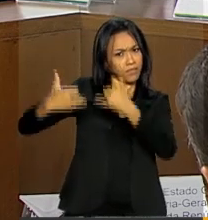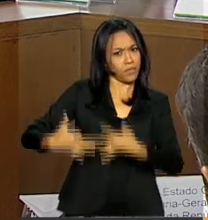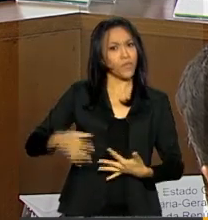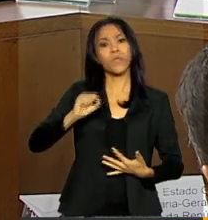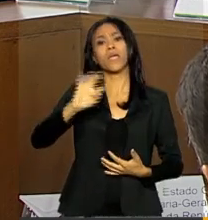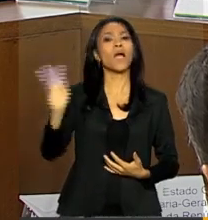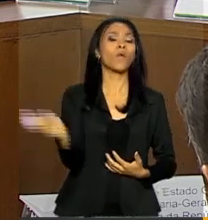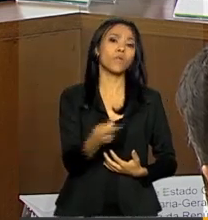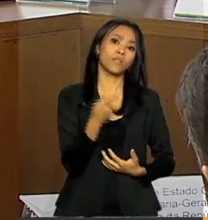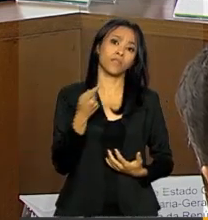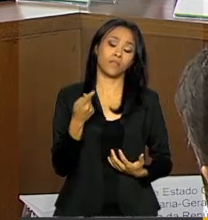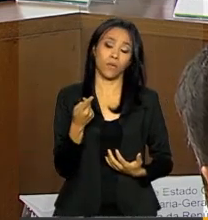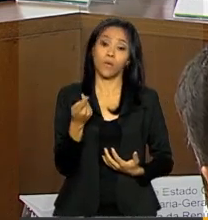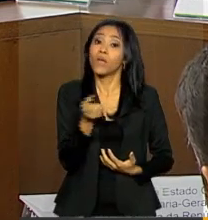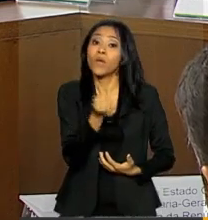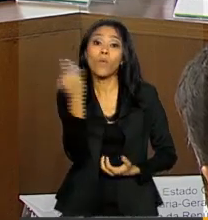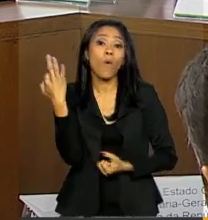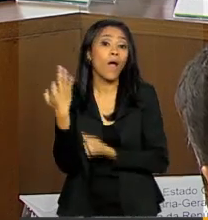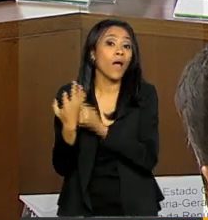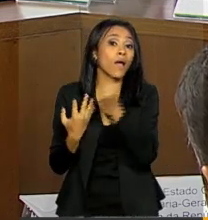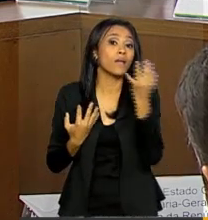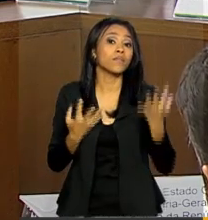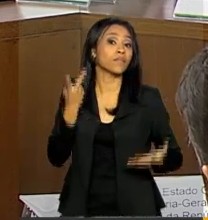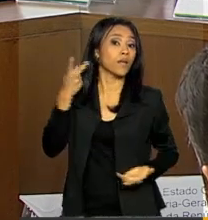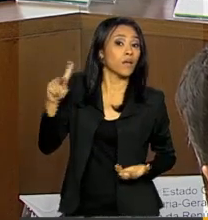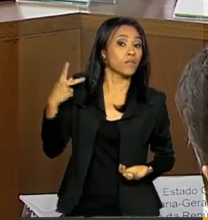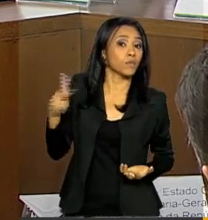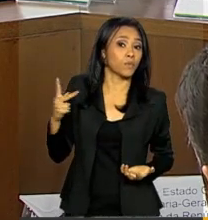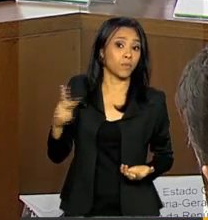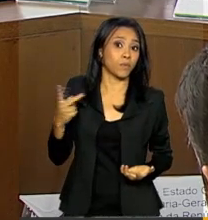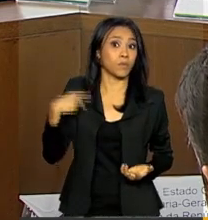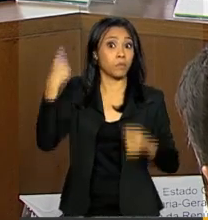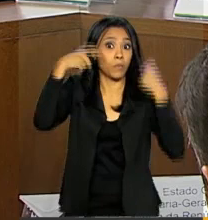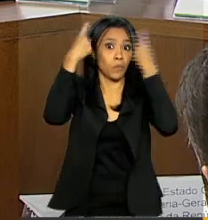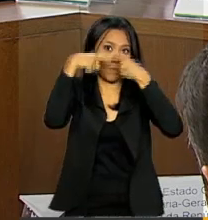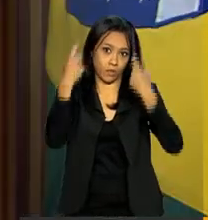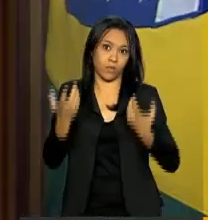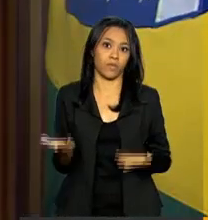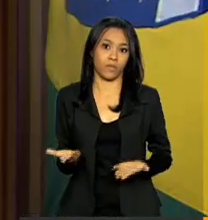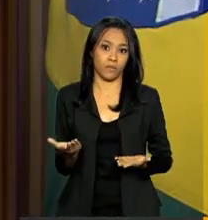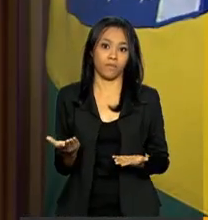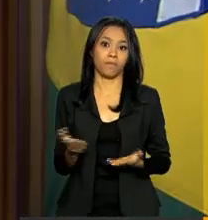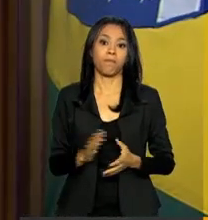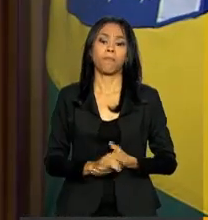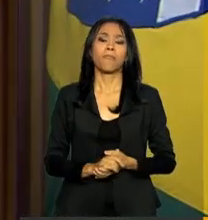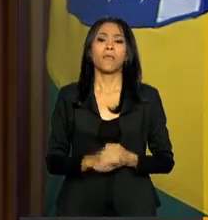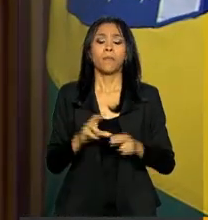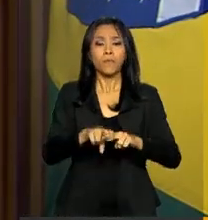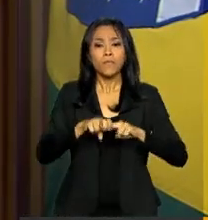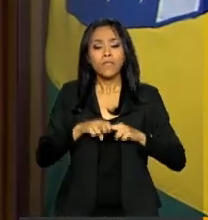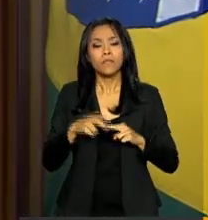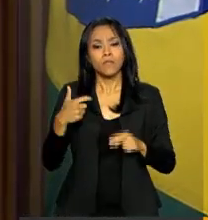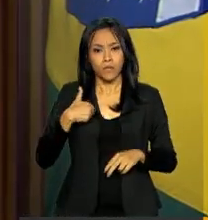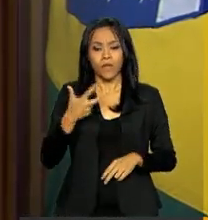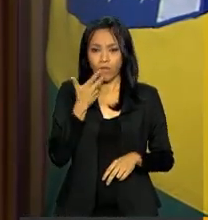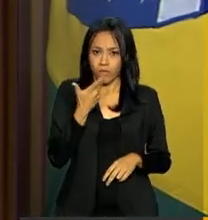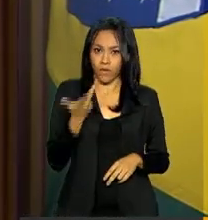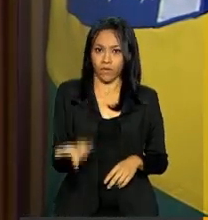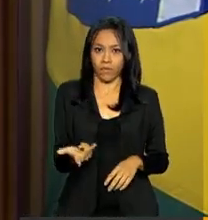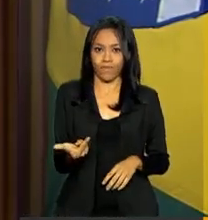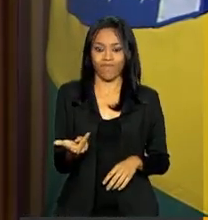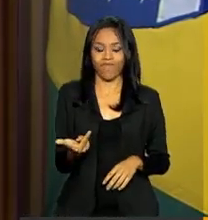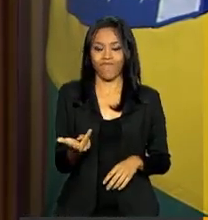e quais são as suas principais preocupações e portanto digo eu é